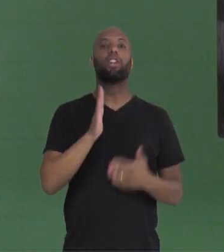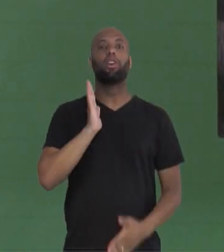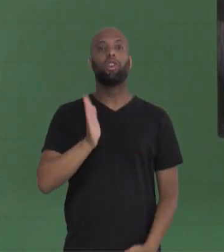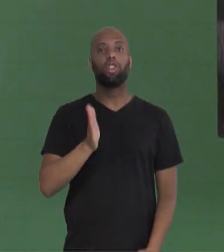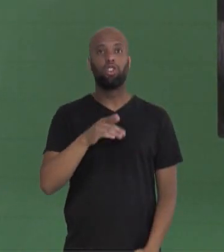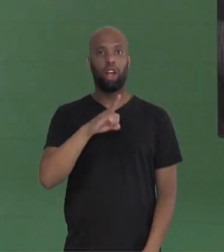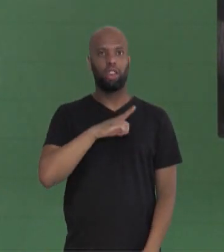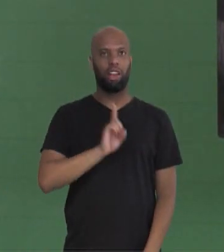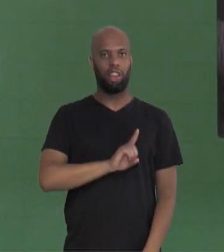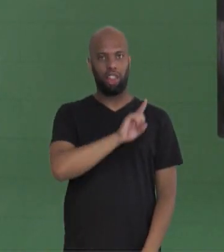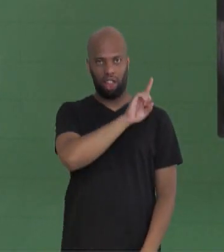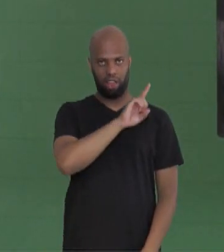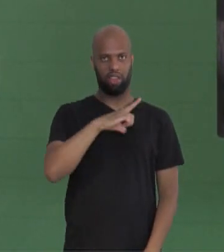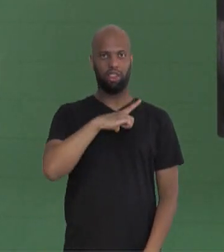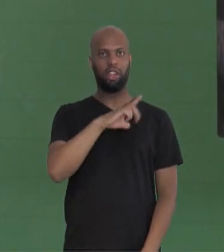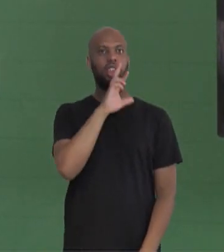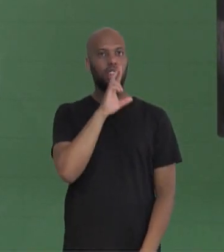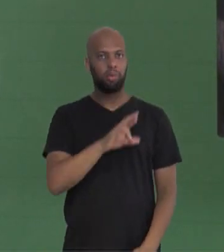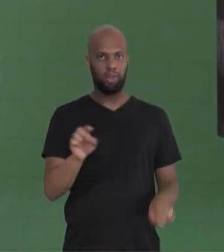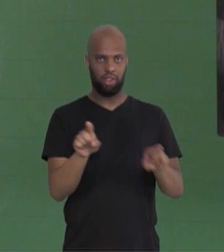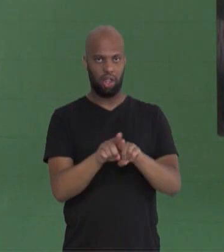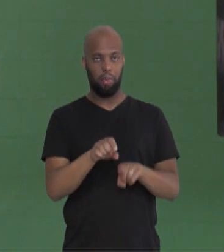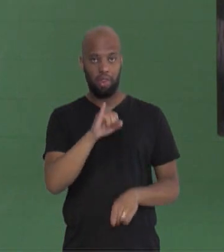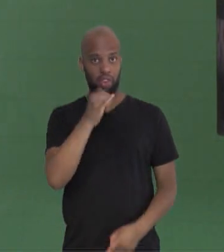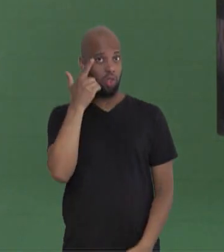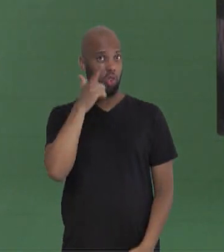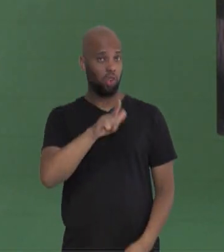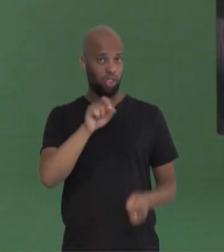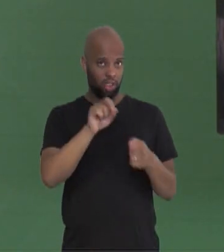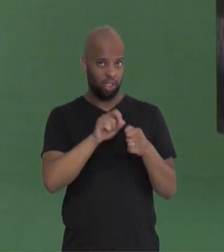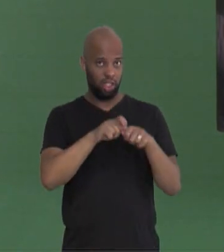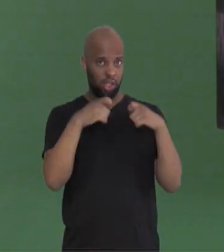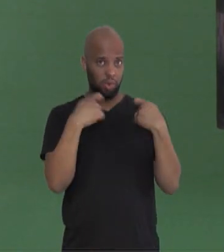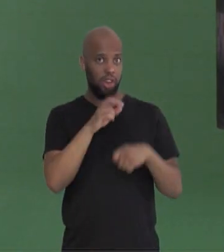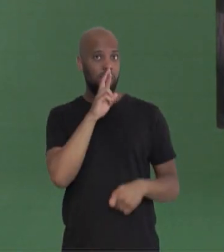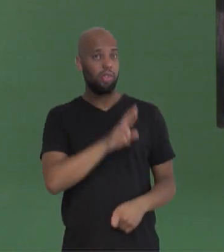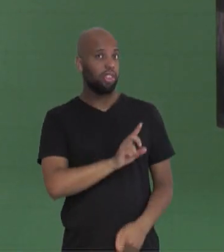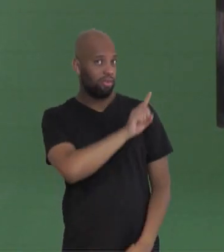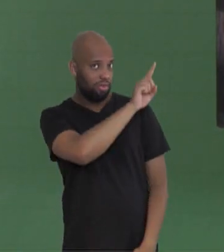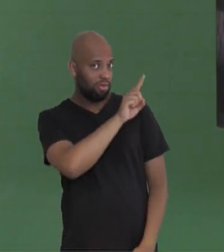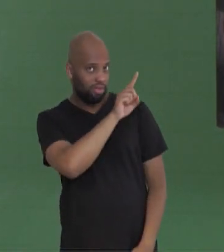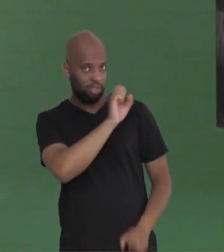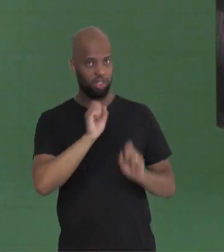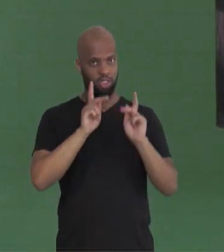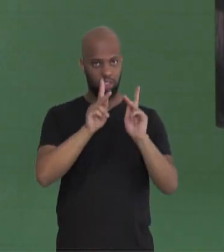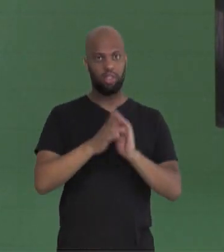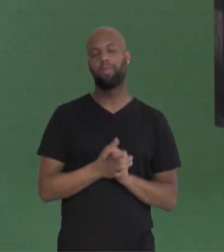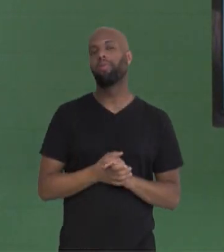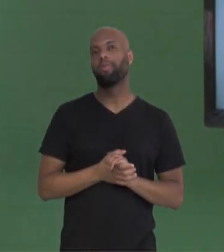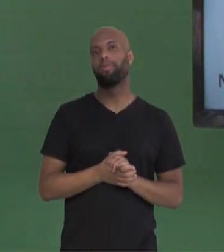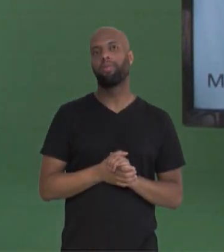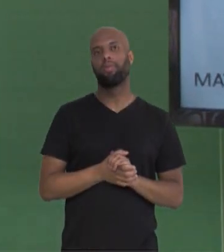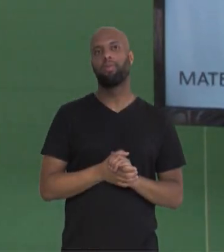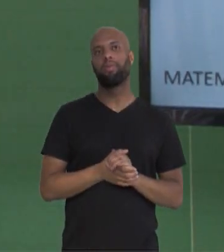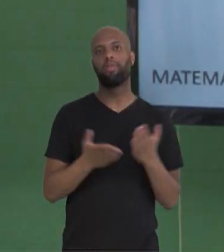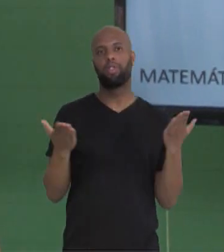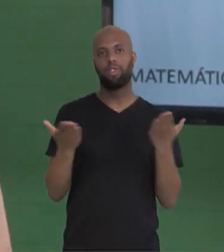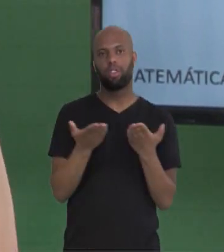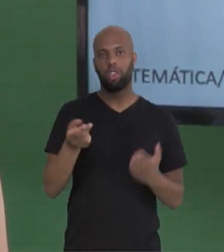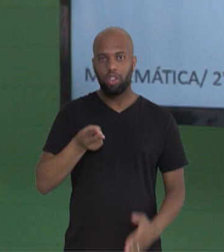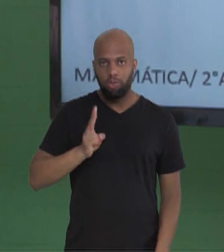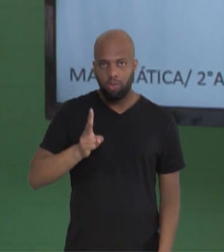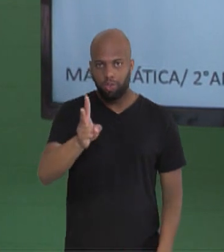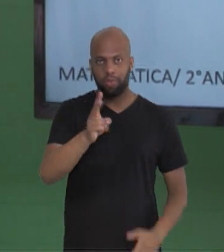as respostas e quem conseguir fazer tem que chegar nesses resultados corretos, perfeito? Vamos dando sequência,